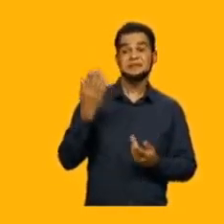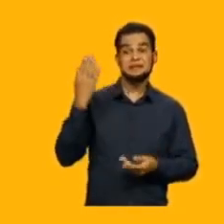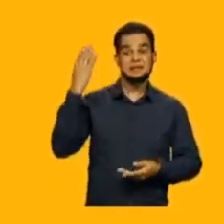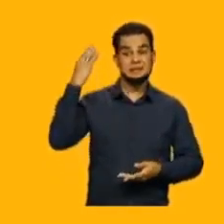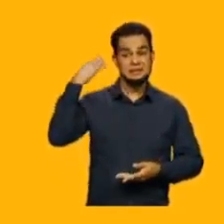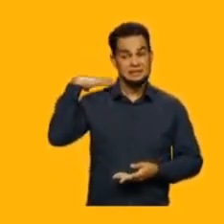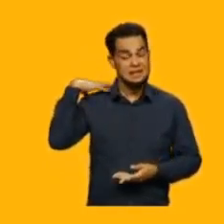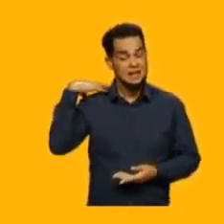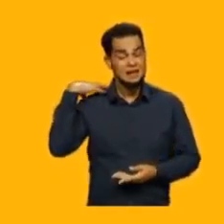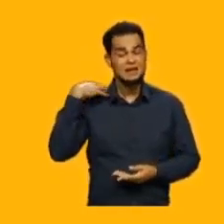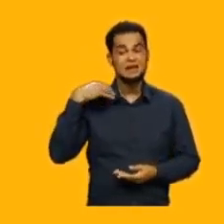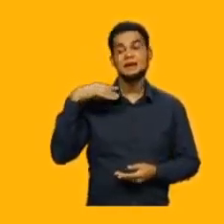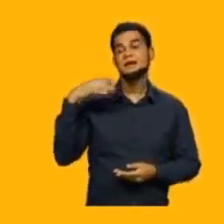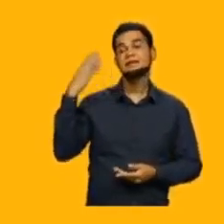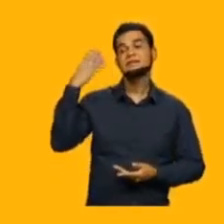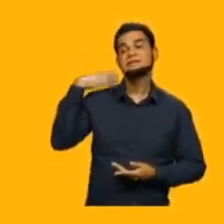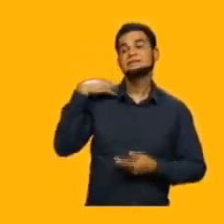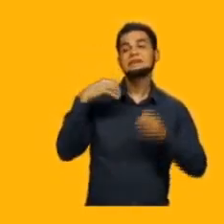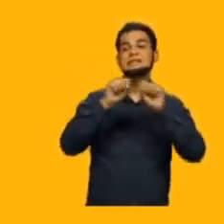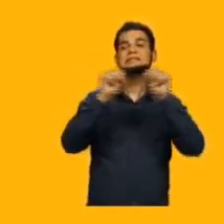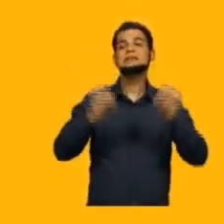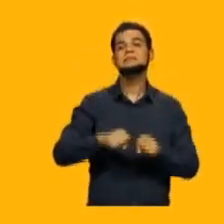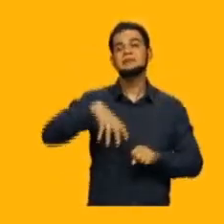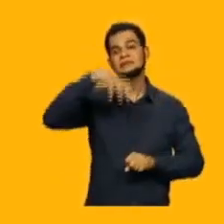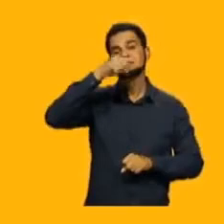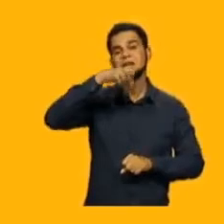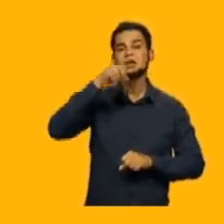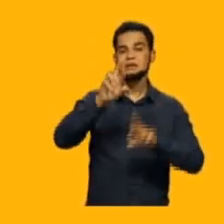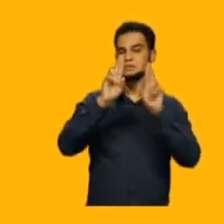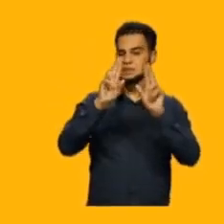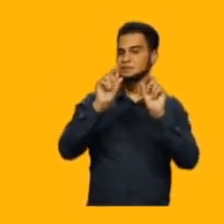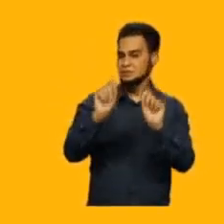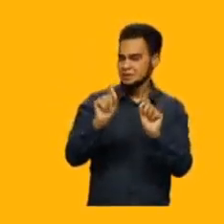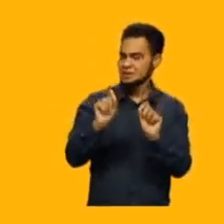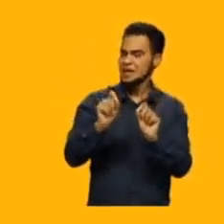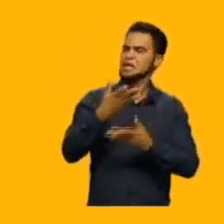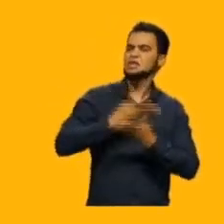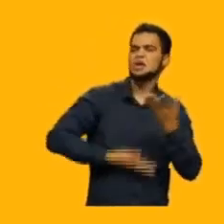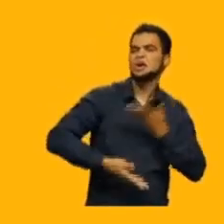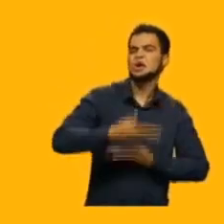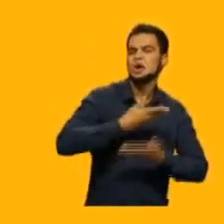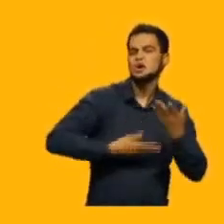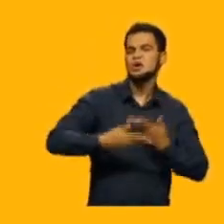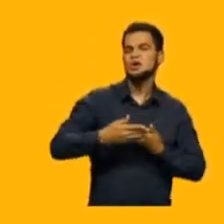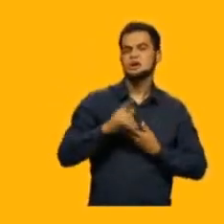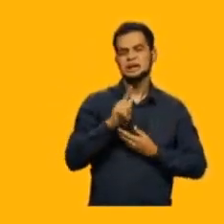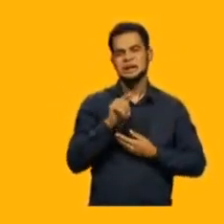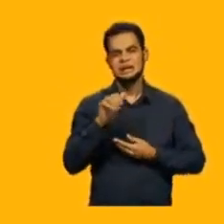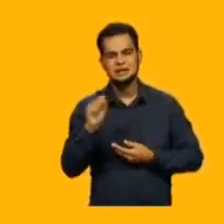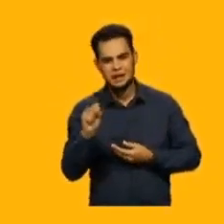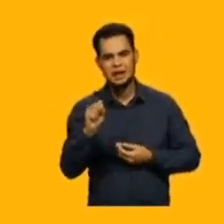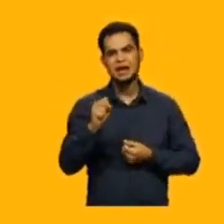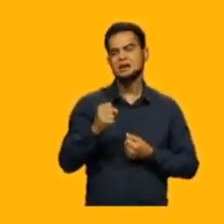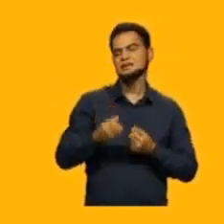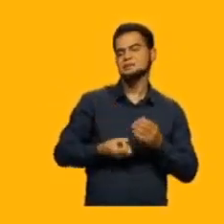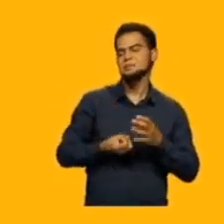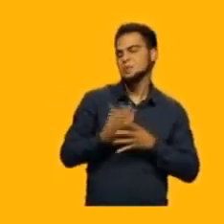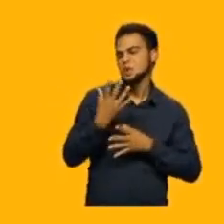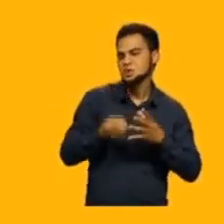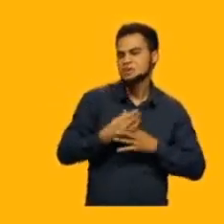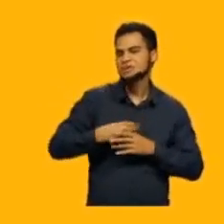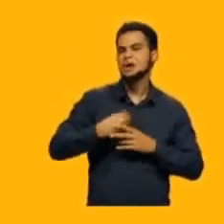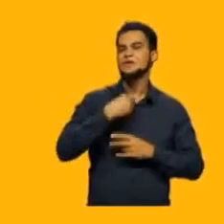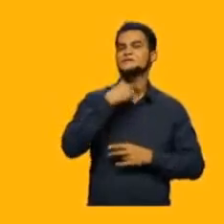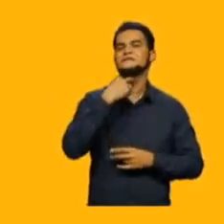atuam no equilíbrio do organismo. Entre as suas funções estão trocas gasosas, defesa pulmonar, produção de sons.